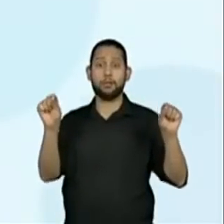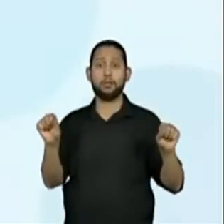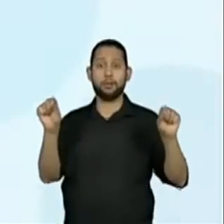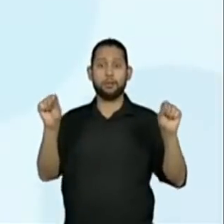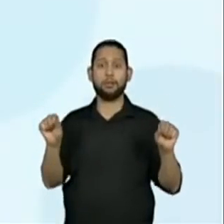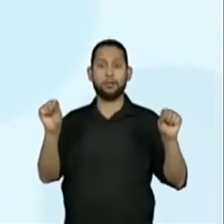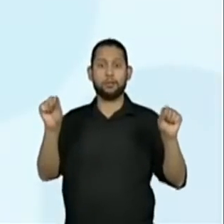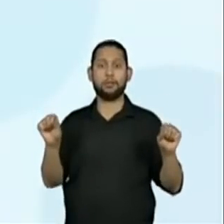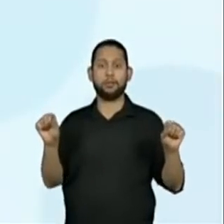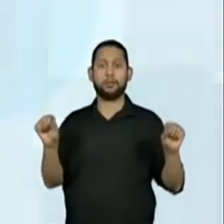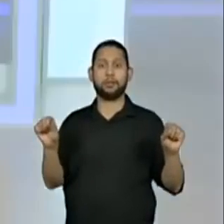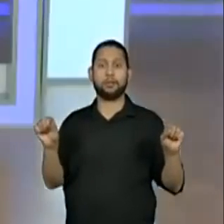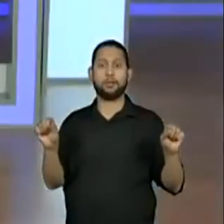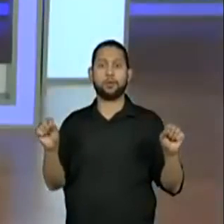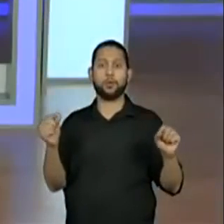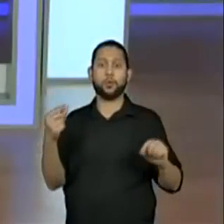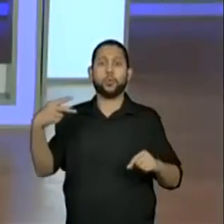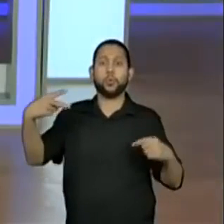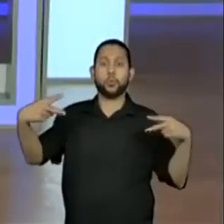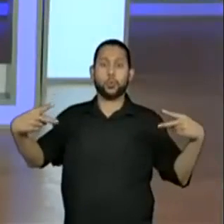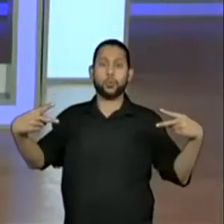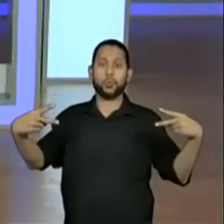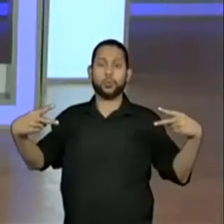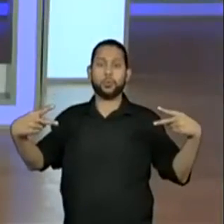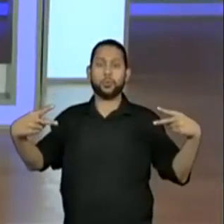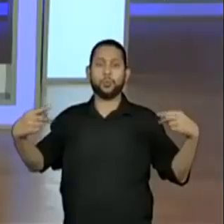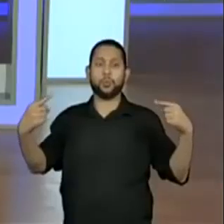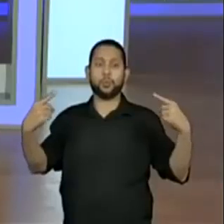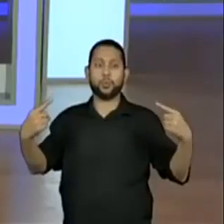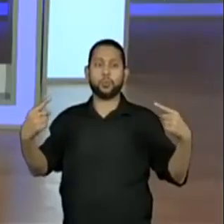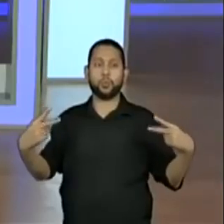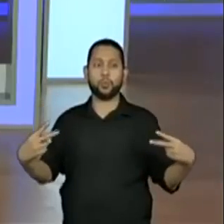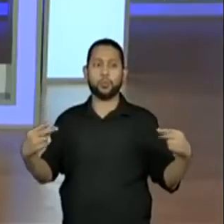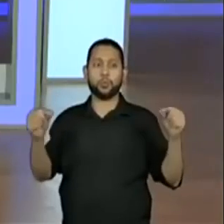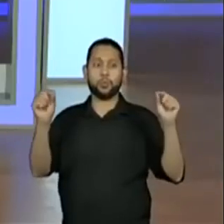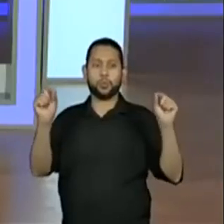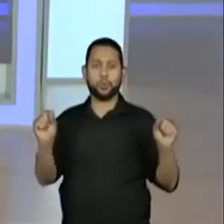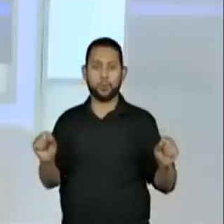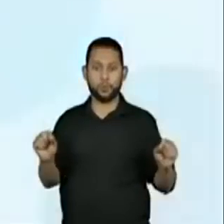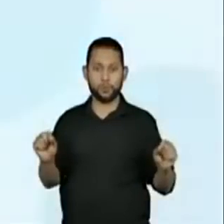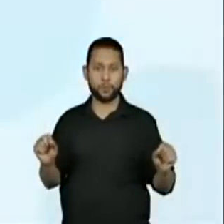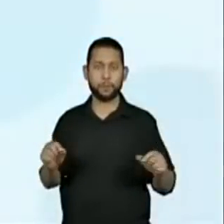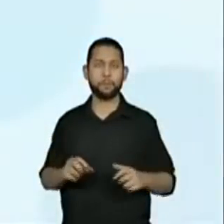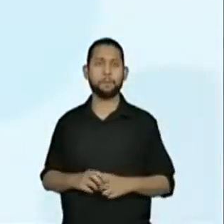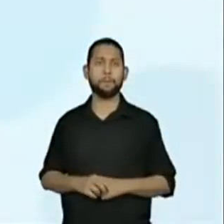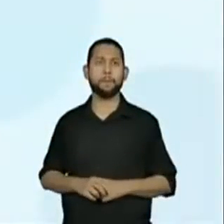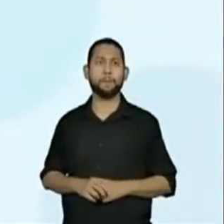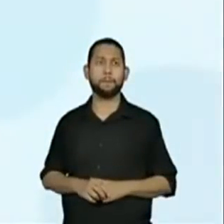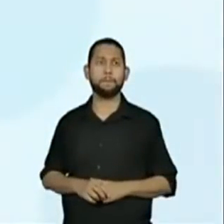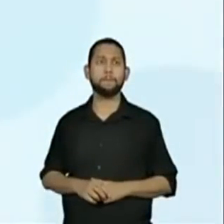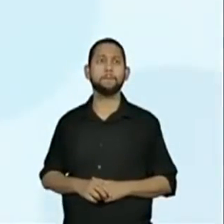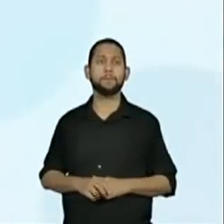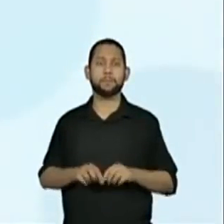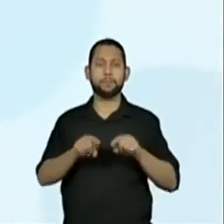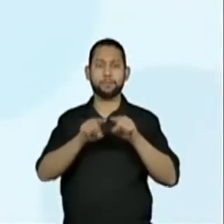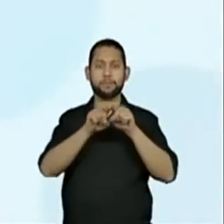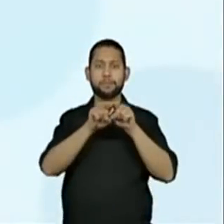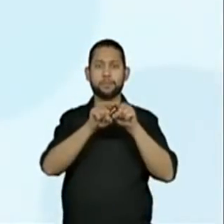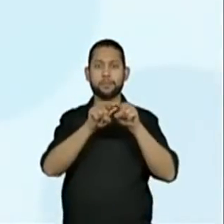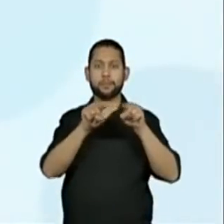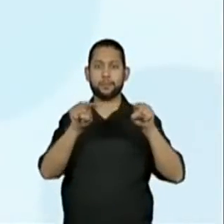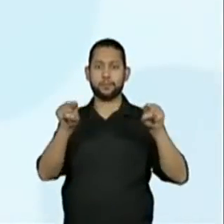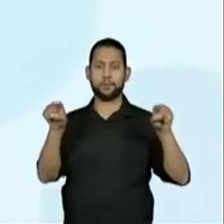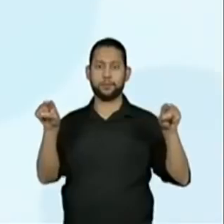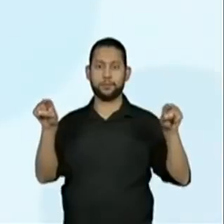quanto dois de cada lado Muito obrigado então estou fechando aqui mais um formato